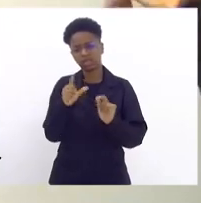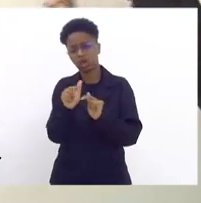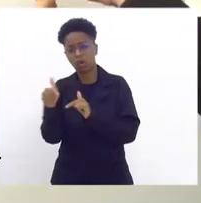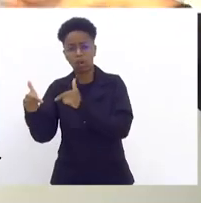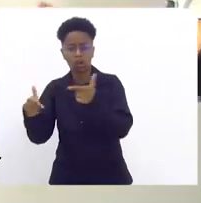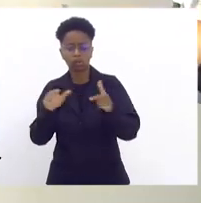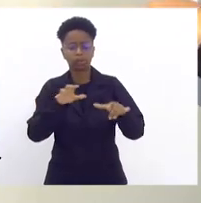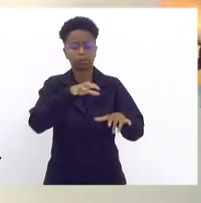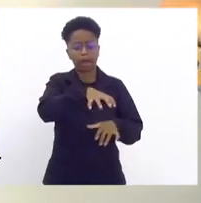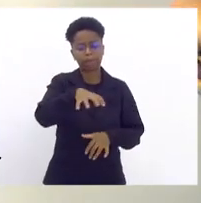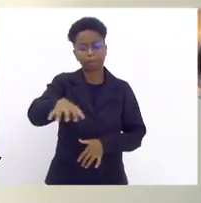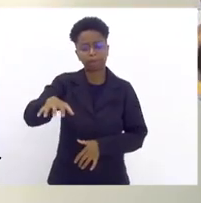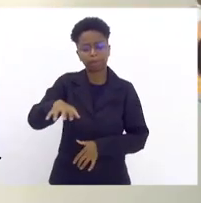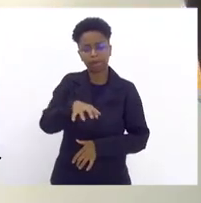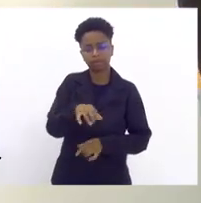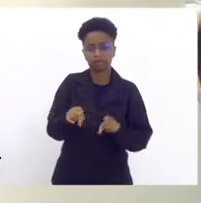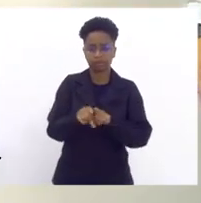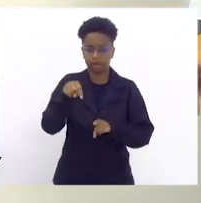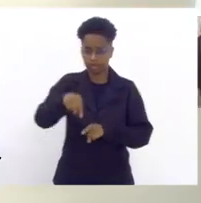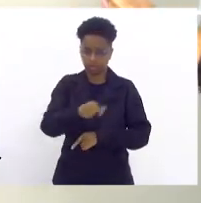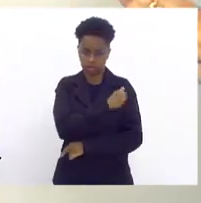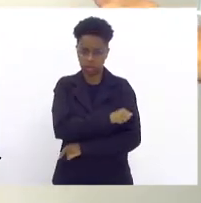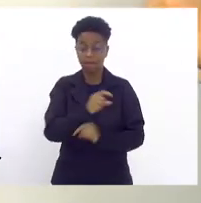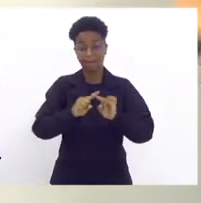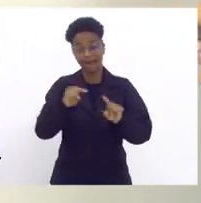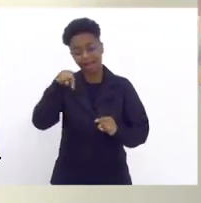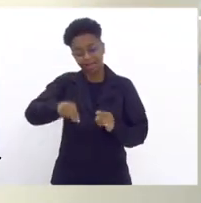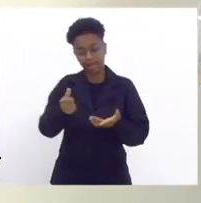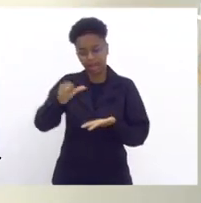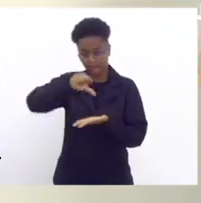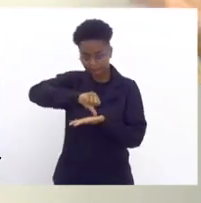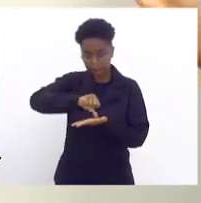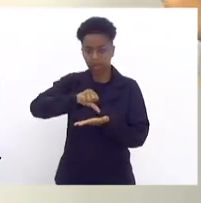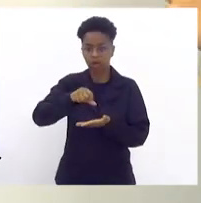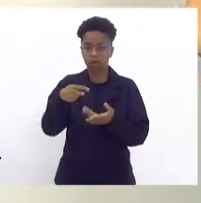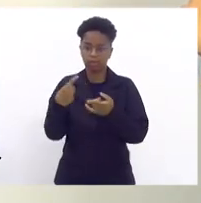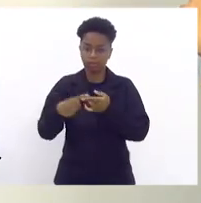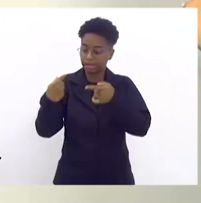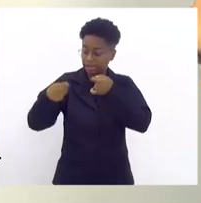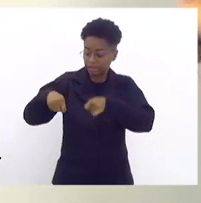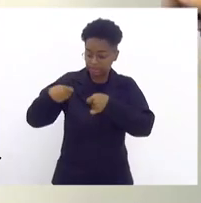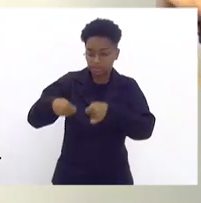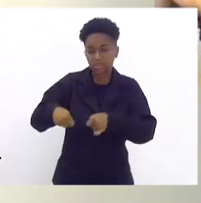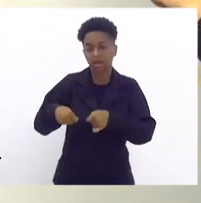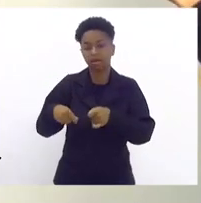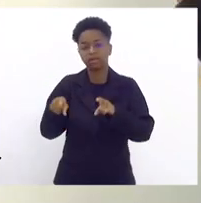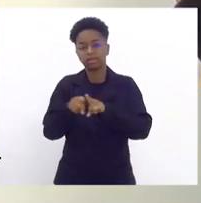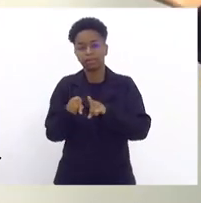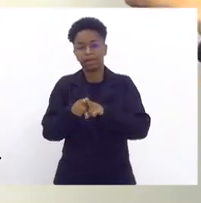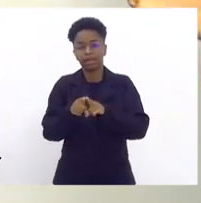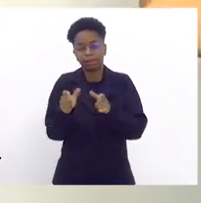pelo Estado do Rio de Janeiro mas aqui na capital até porque né na demanda da capital o tamanho a proporção